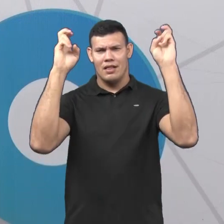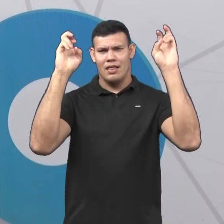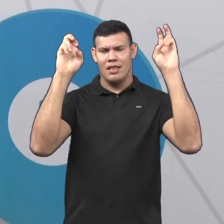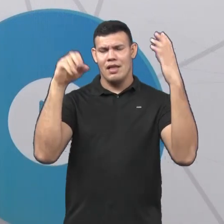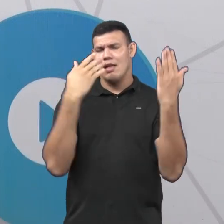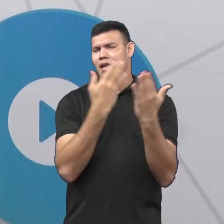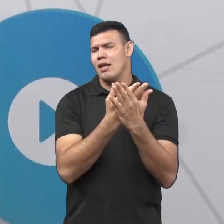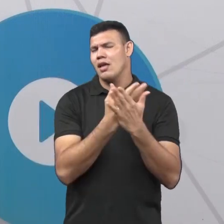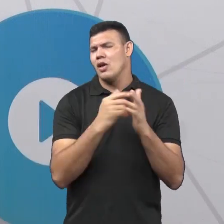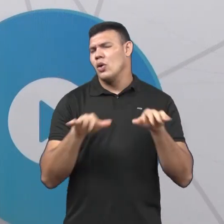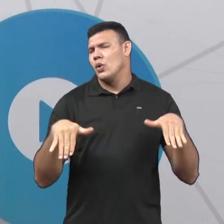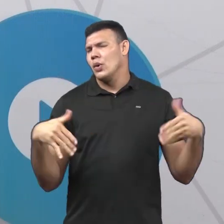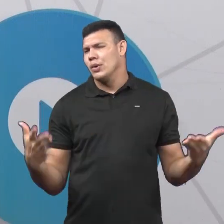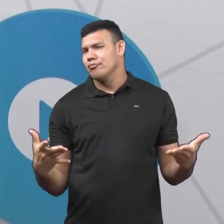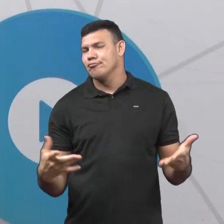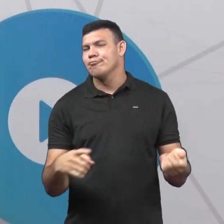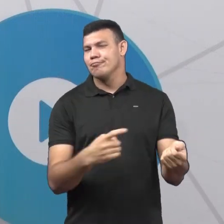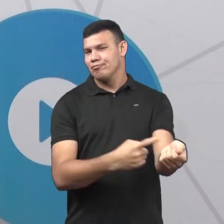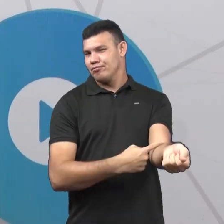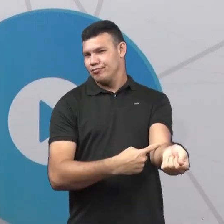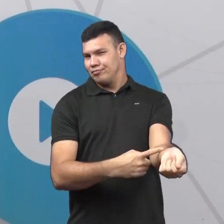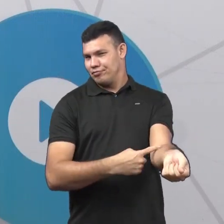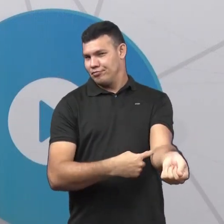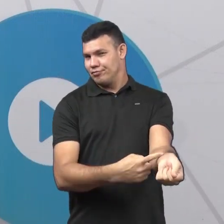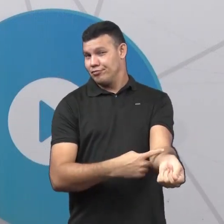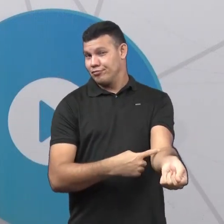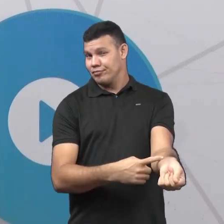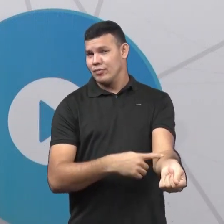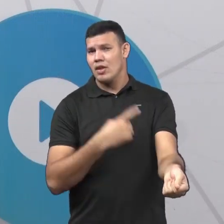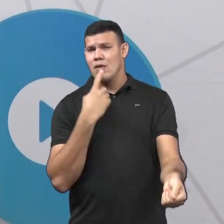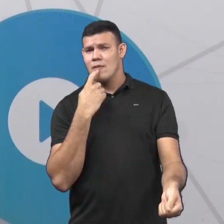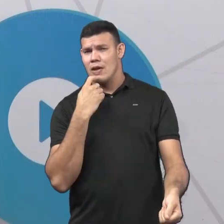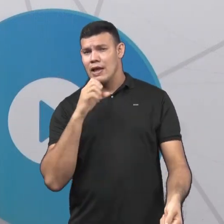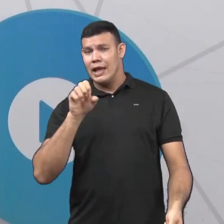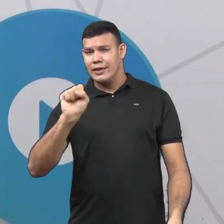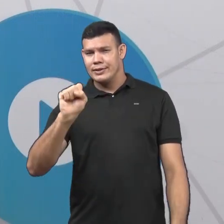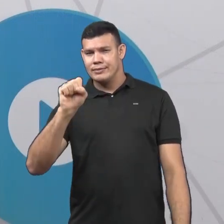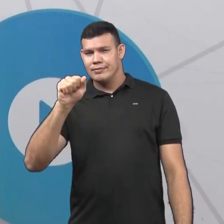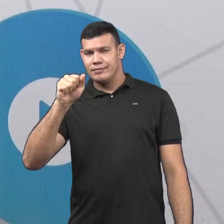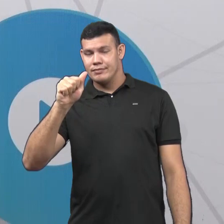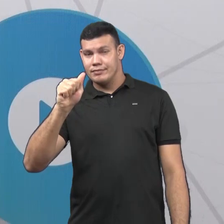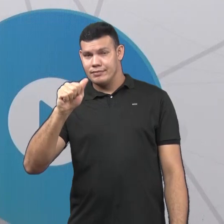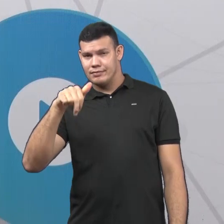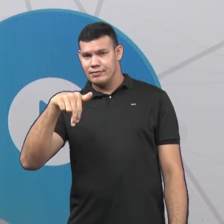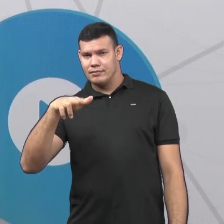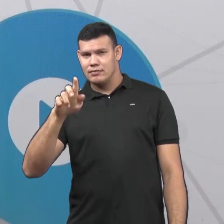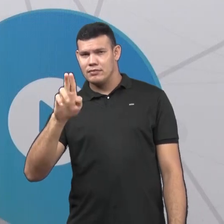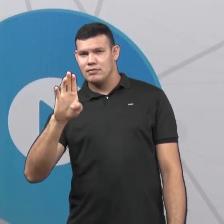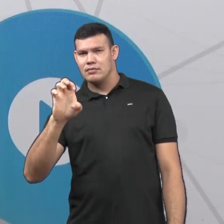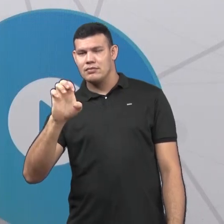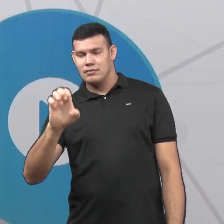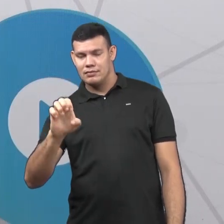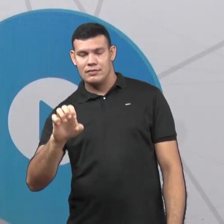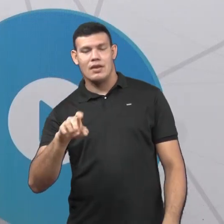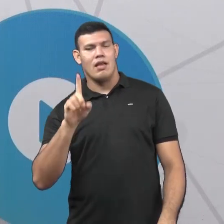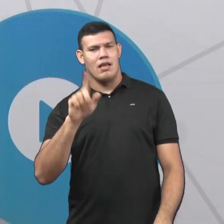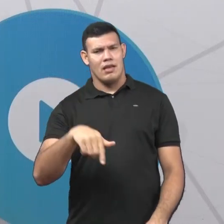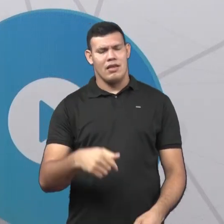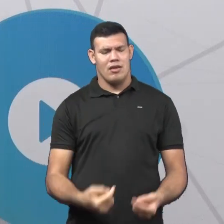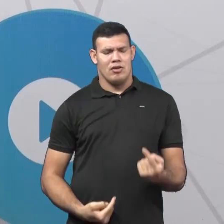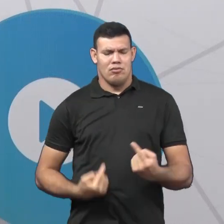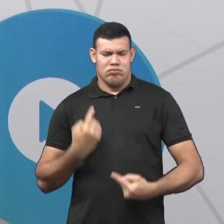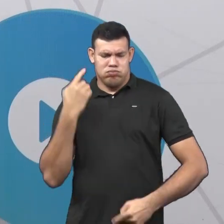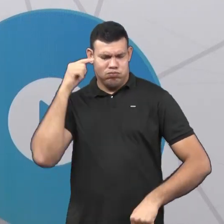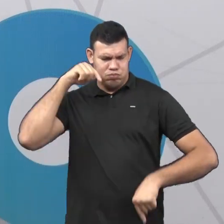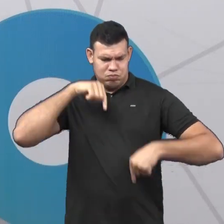Nós vimos até aqui vários aspectos relacionados ao sistema circulatório, desde as funções, os componentes e todo o trajeto